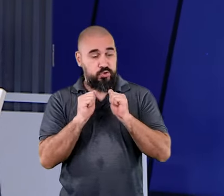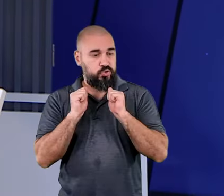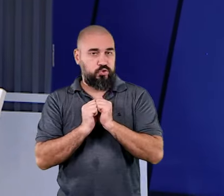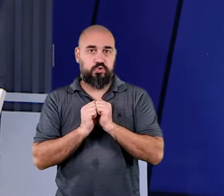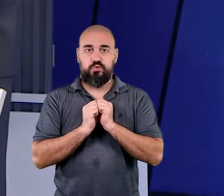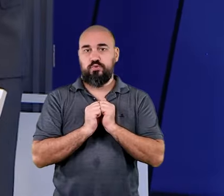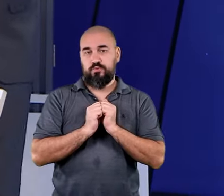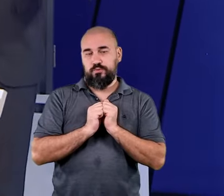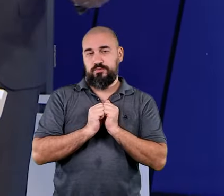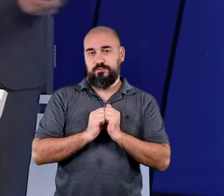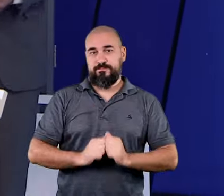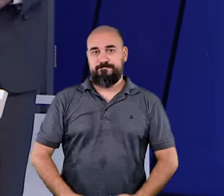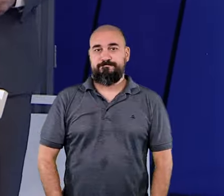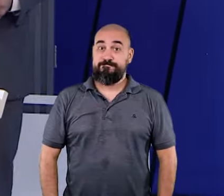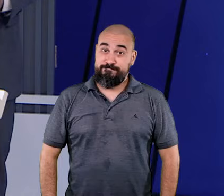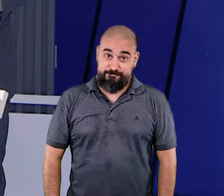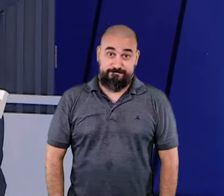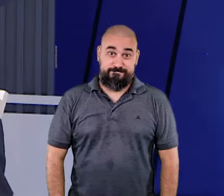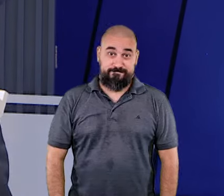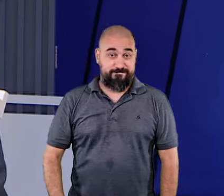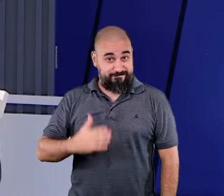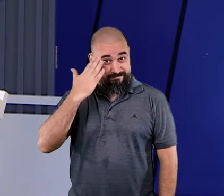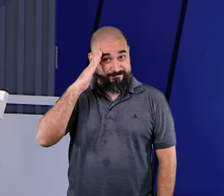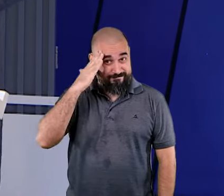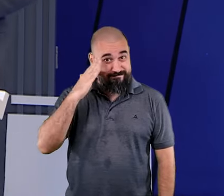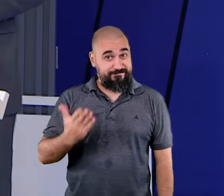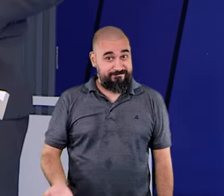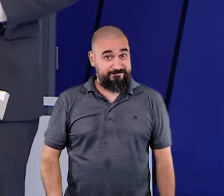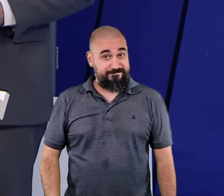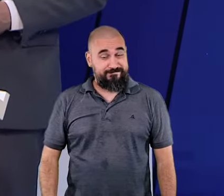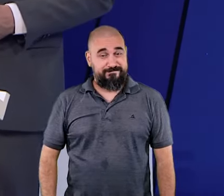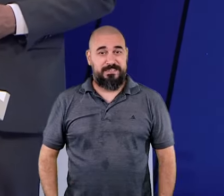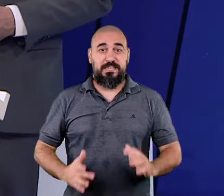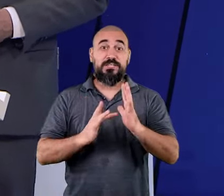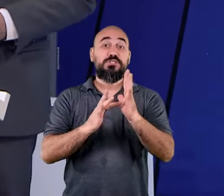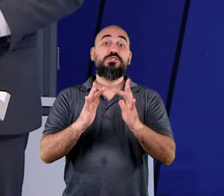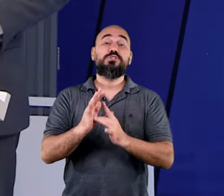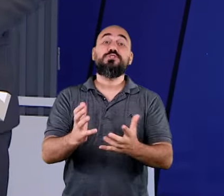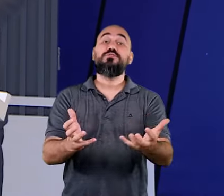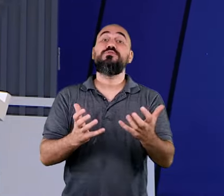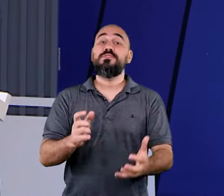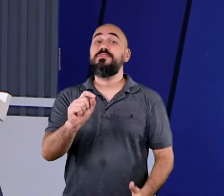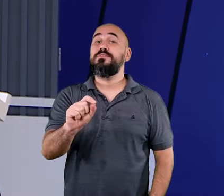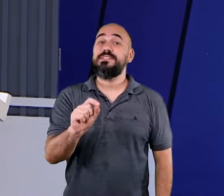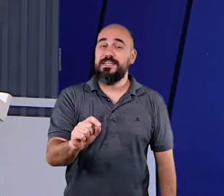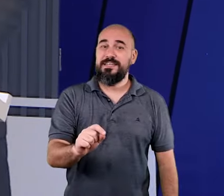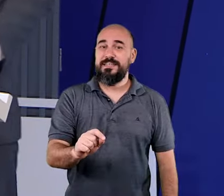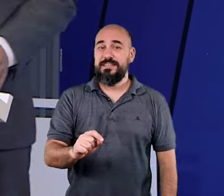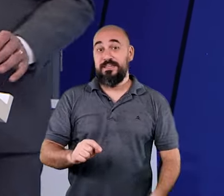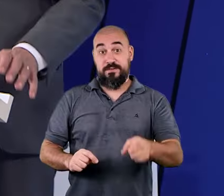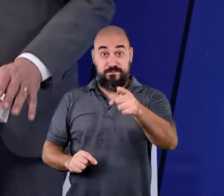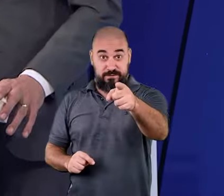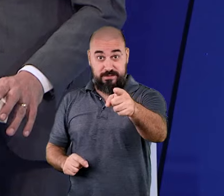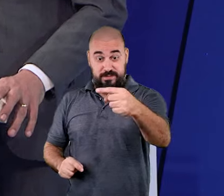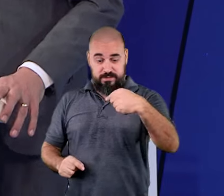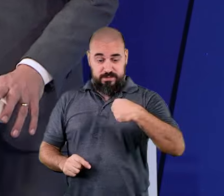vocês estejam também. O que Jesus quer é que você esteja com Ele no céu.